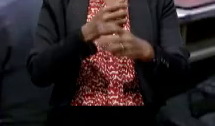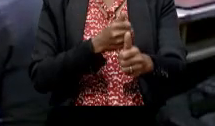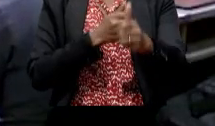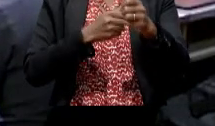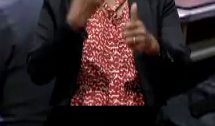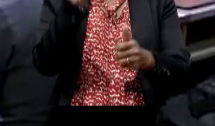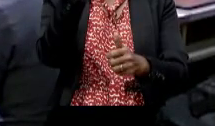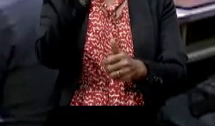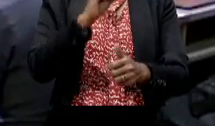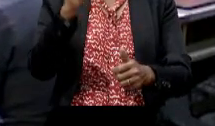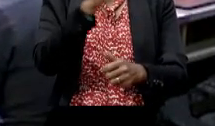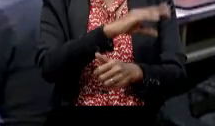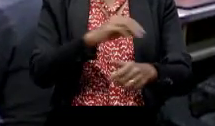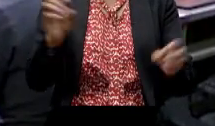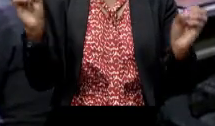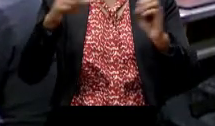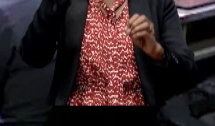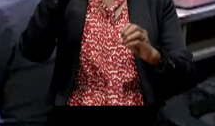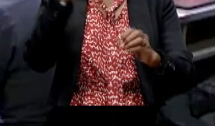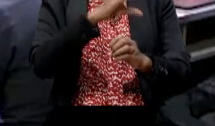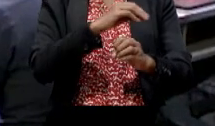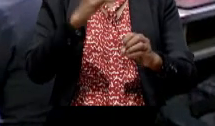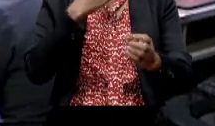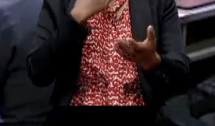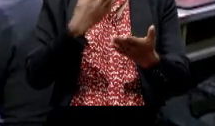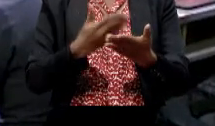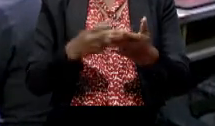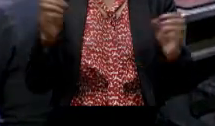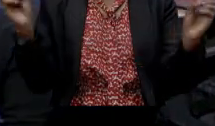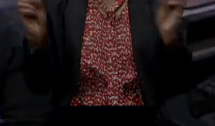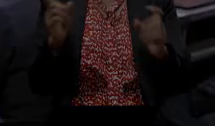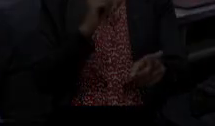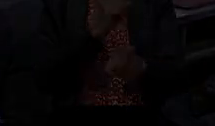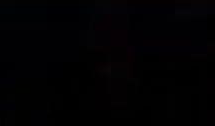russi táctica sira hanesan nela matene, la popular no sela sair realidade.